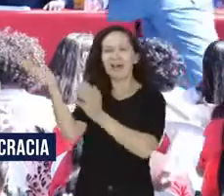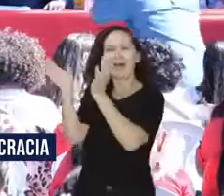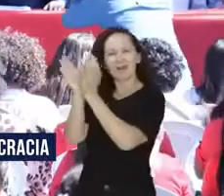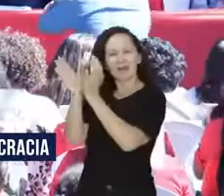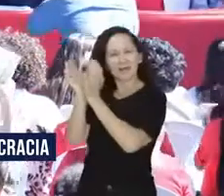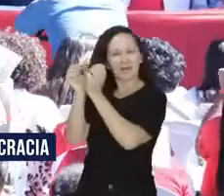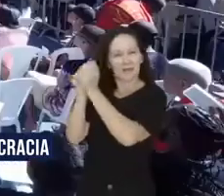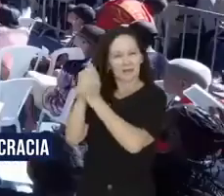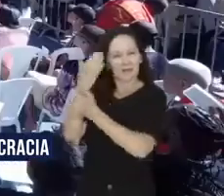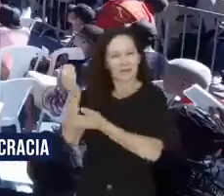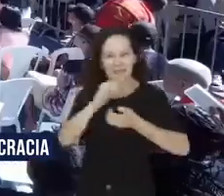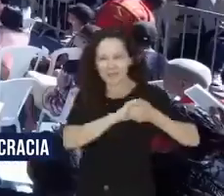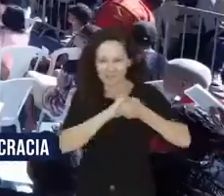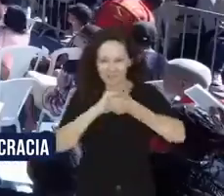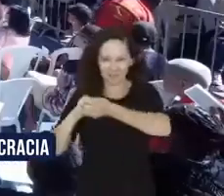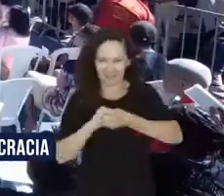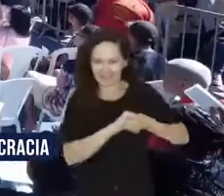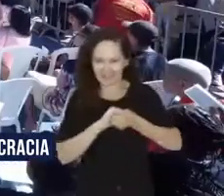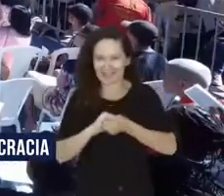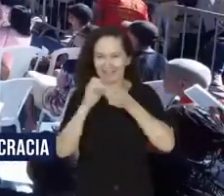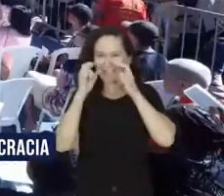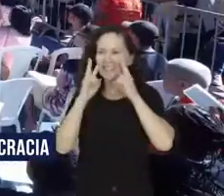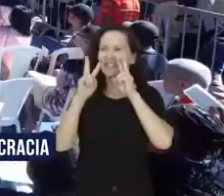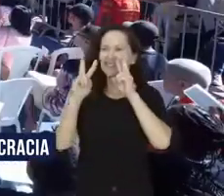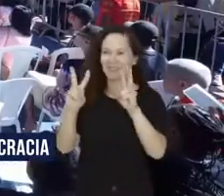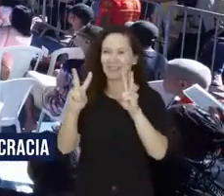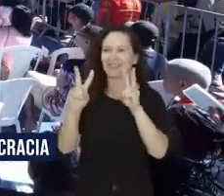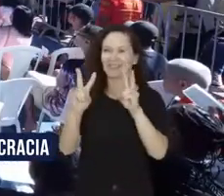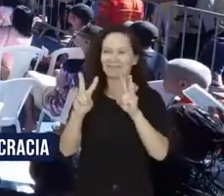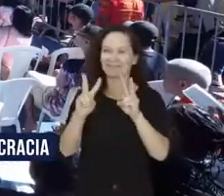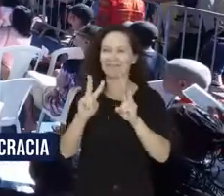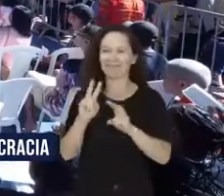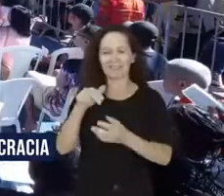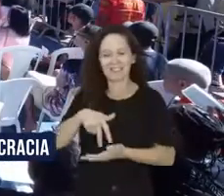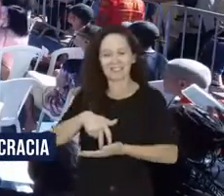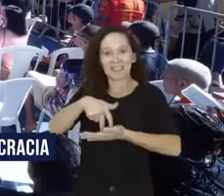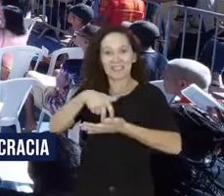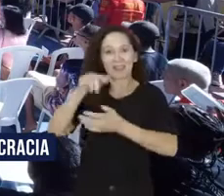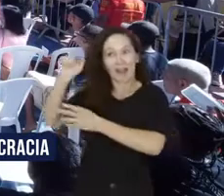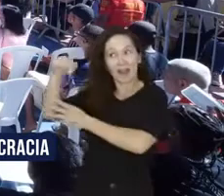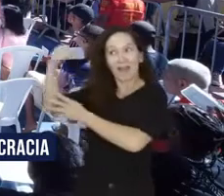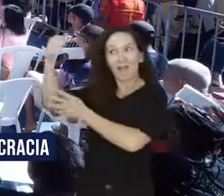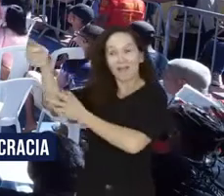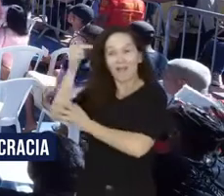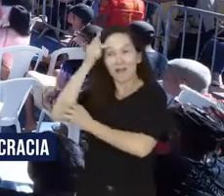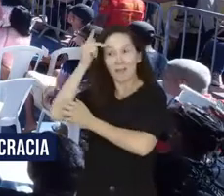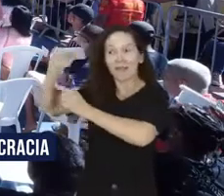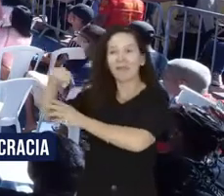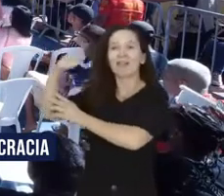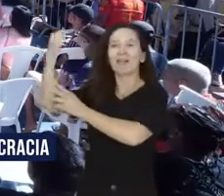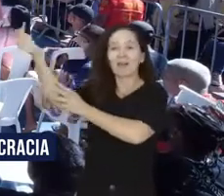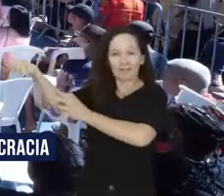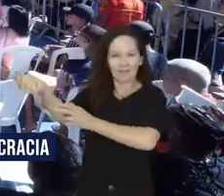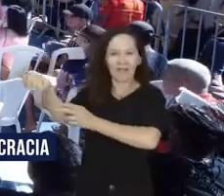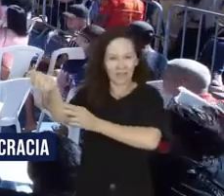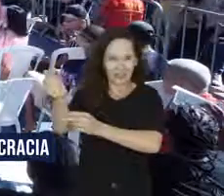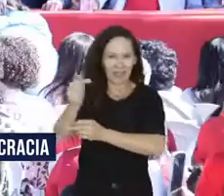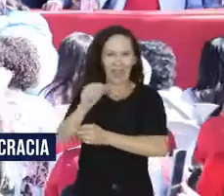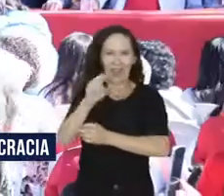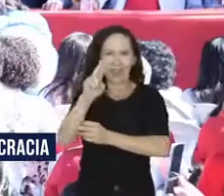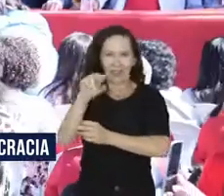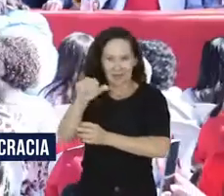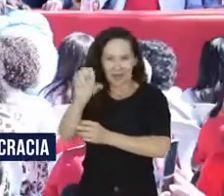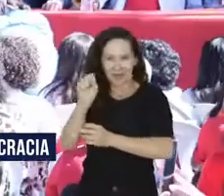pra gente ver, né? Quem não tá aqui, mas tá lá de fora. O pessoal que tá aí fora, na porta da UNAS, assistindo do telão, quem